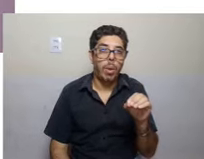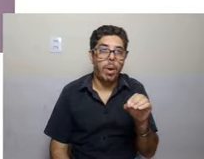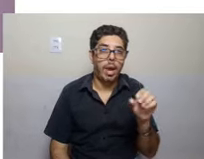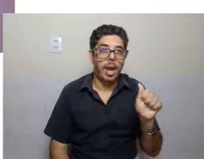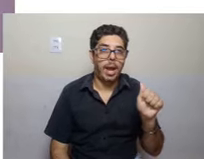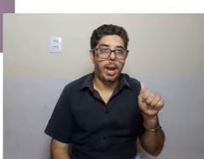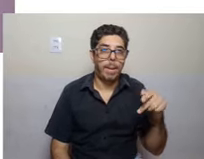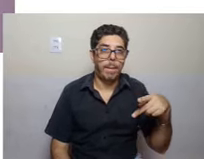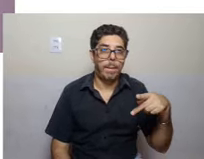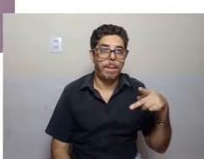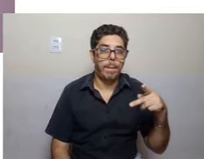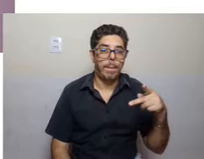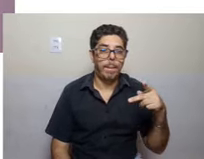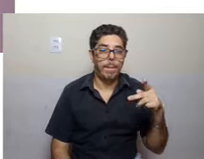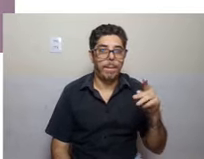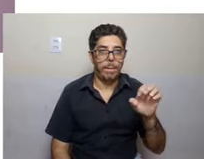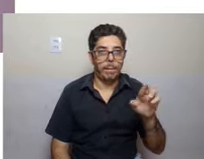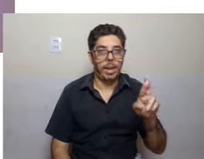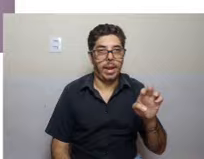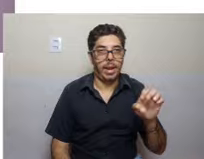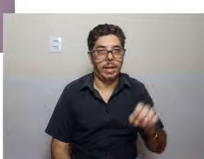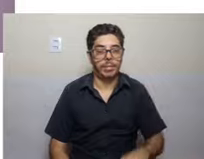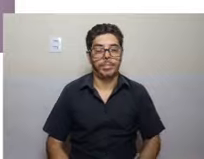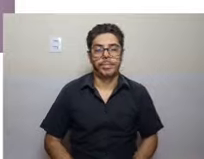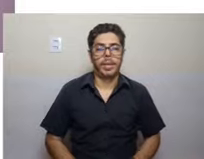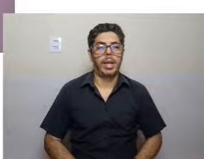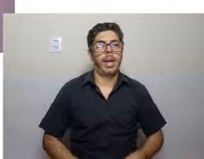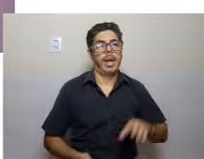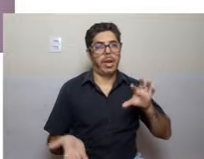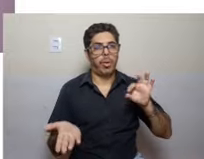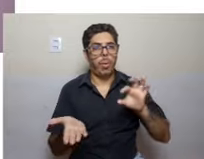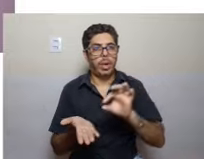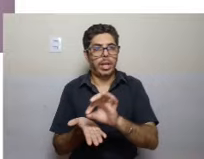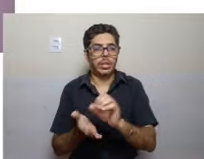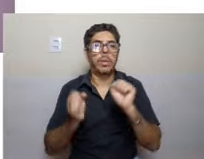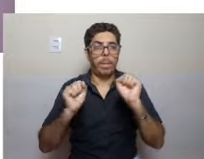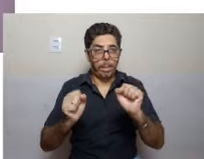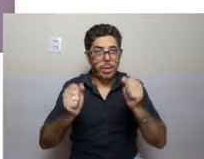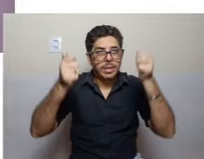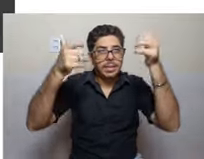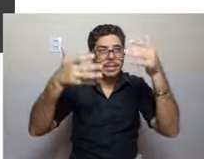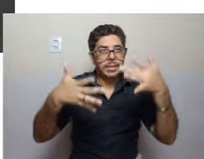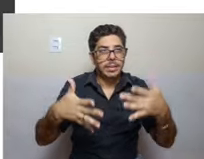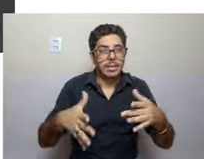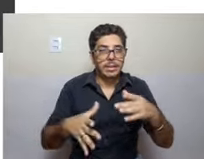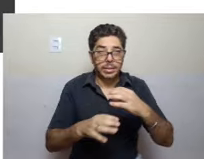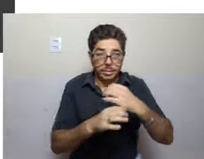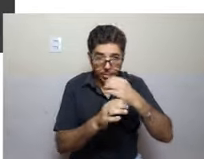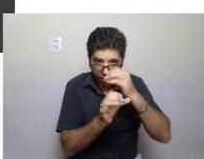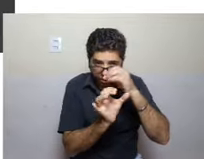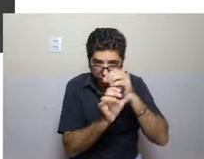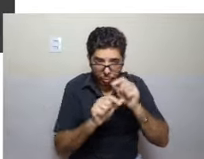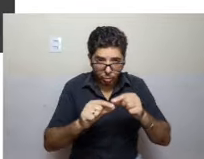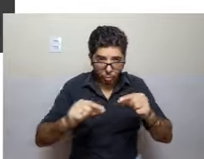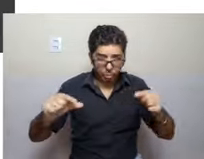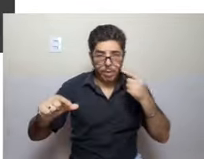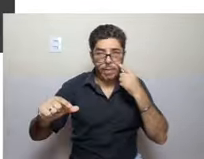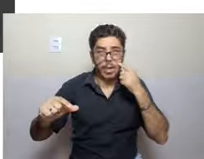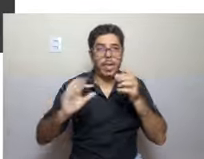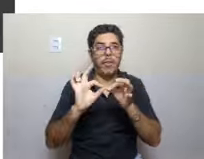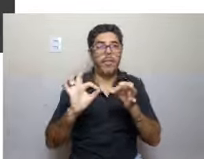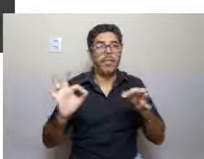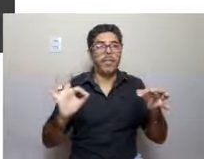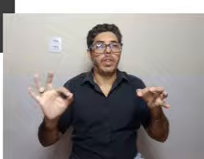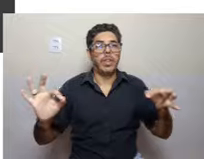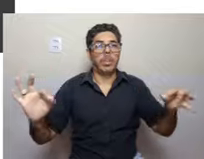A corrente elétrica pode ser descrita em termos microscópicos a partir de um modelo clássico simples. Considere um fio condutor.